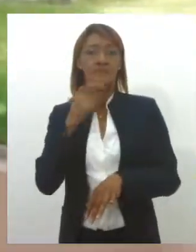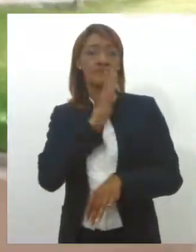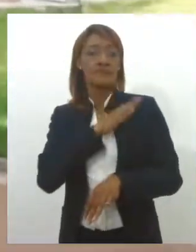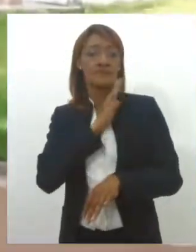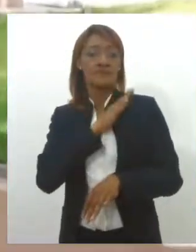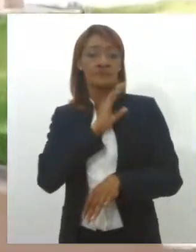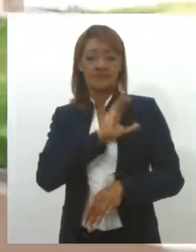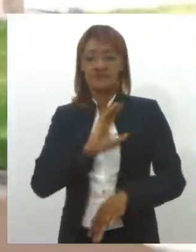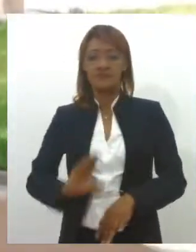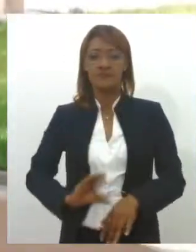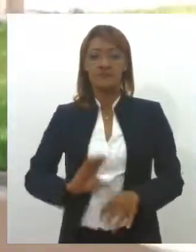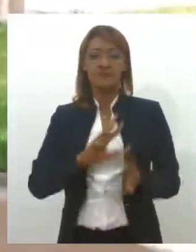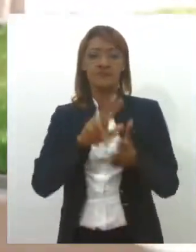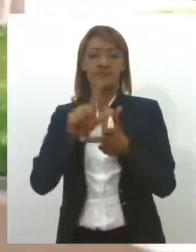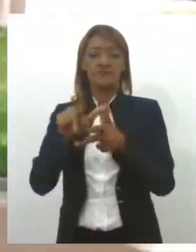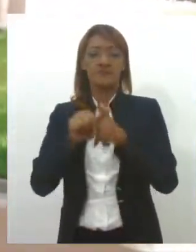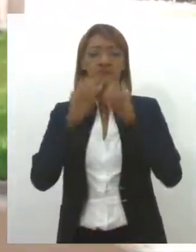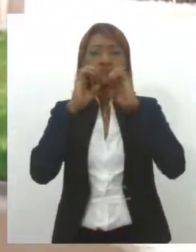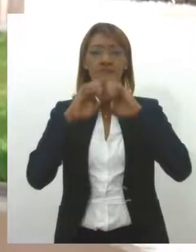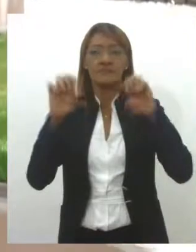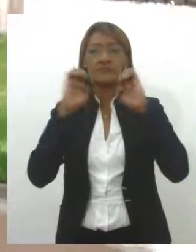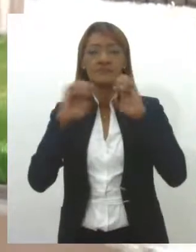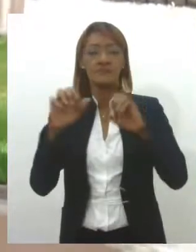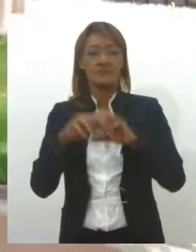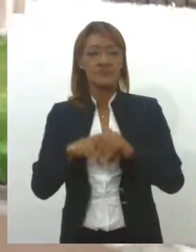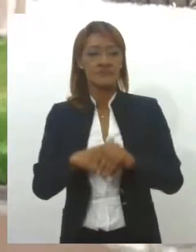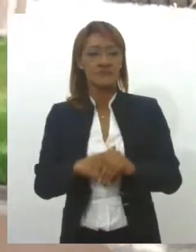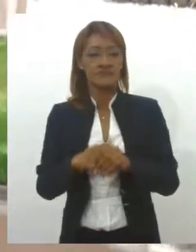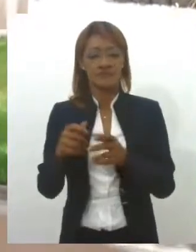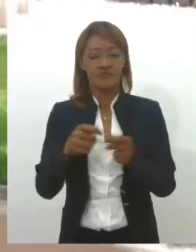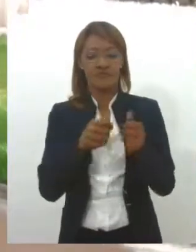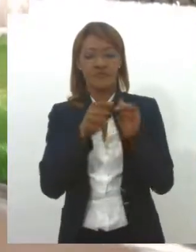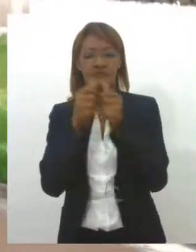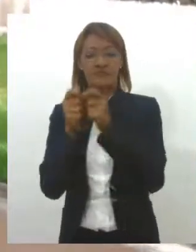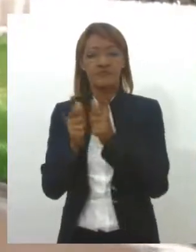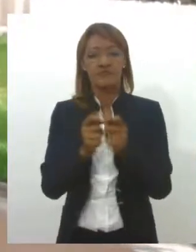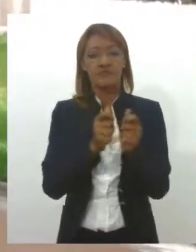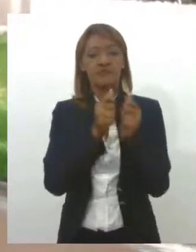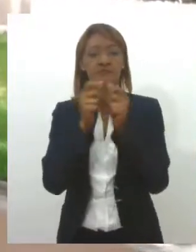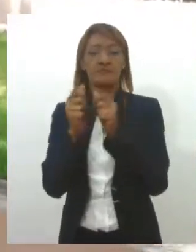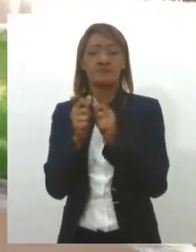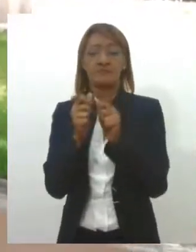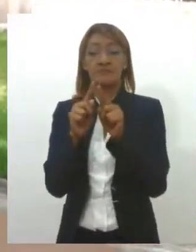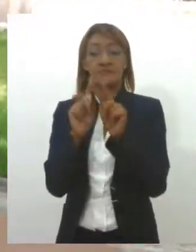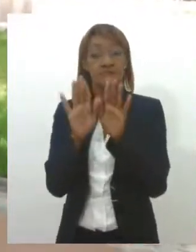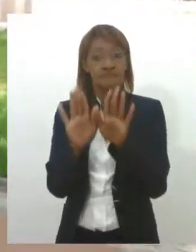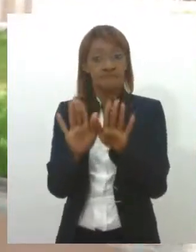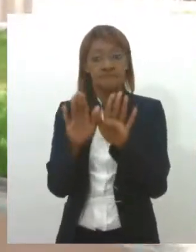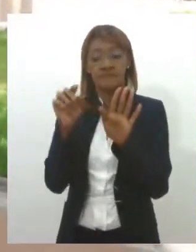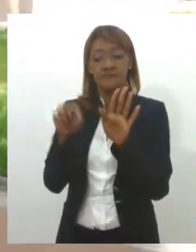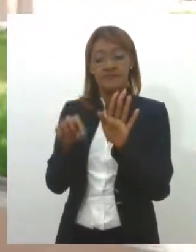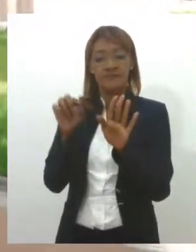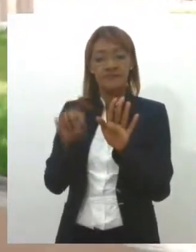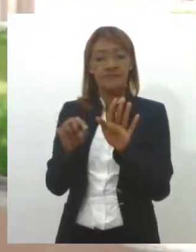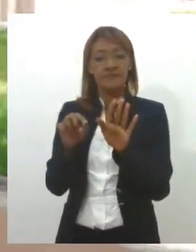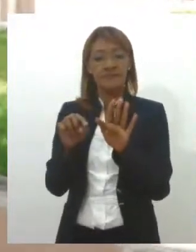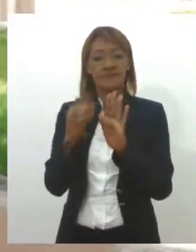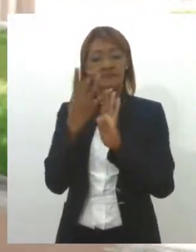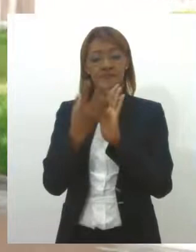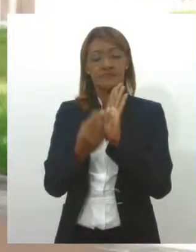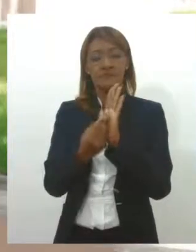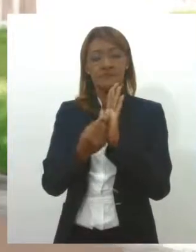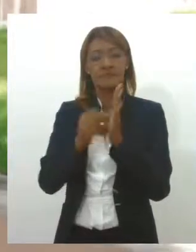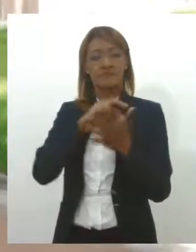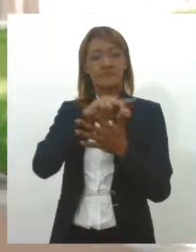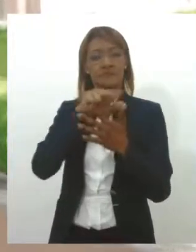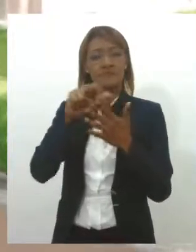um dos nossos apostas lados a oração do Santo Terço mas aqui na obra Nossa Senhora de Fátima nós difundimos diversas